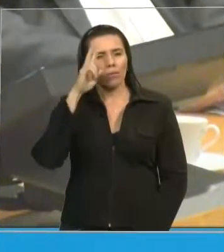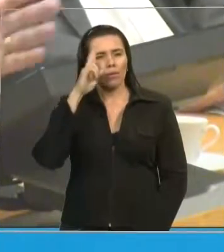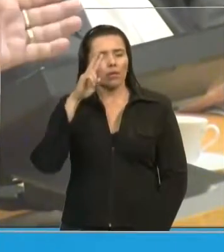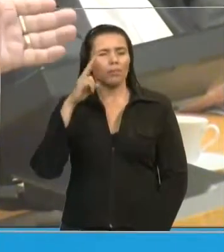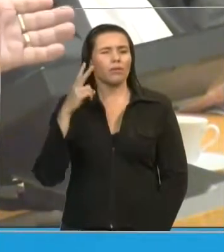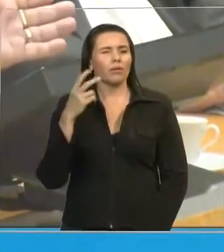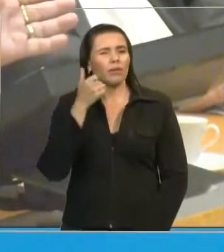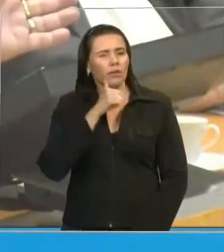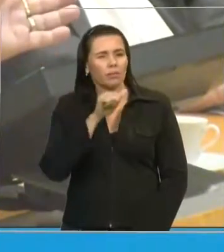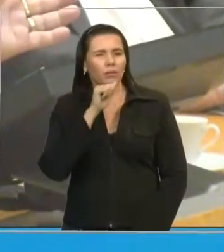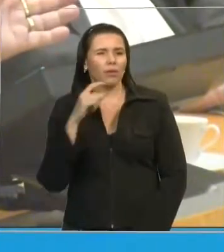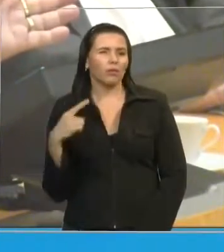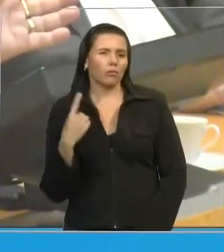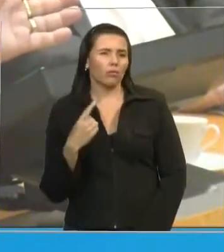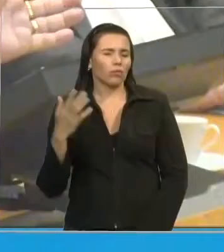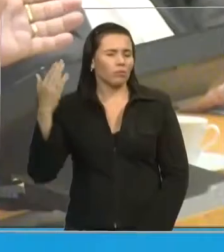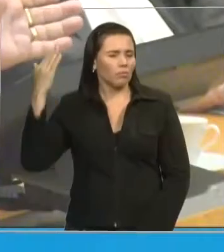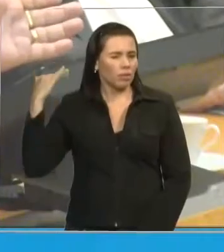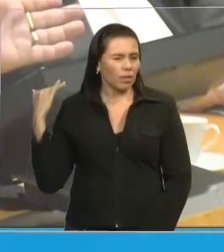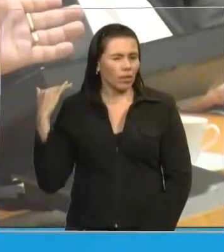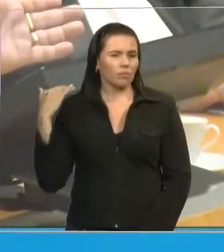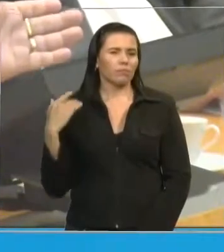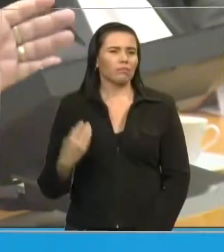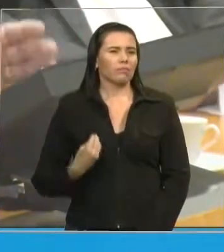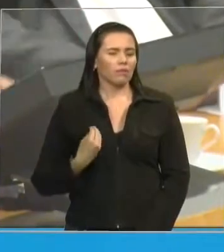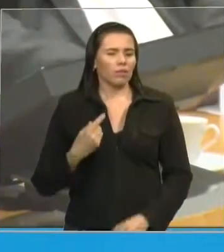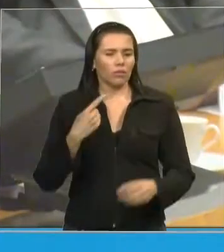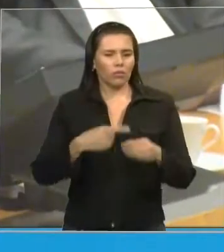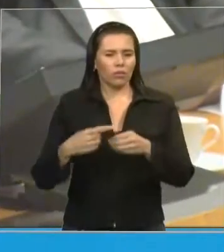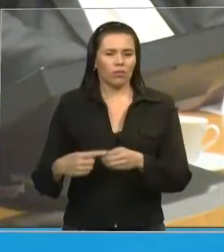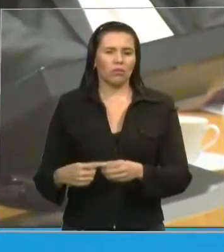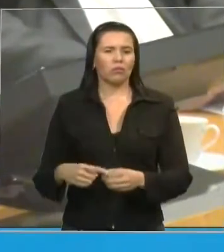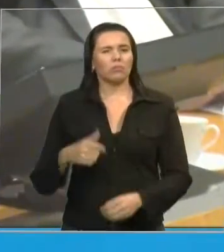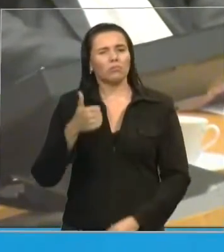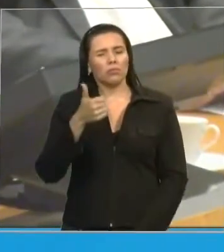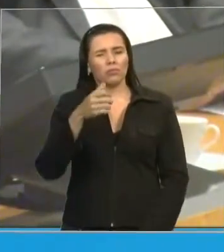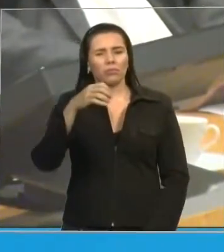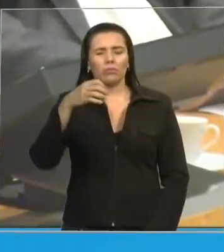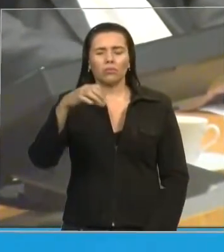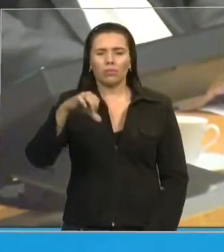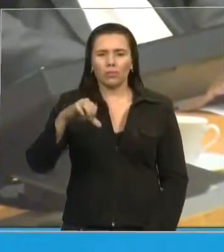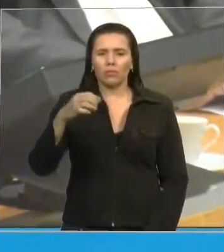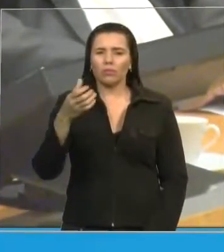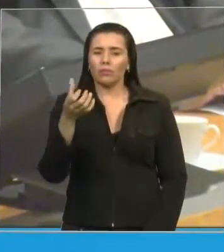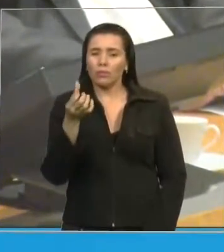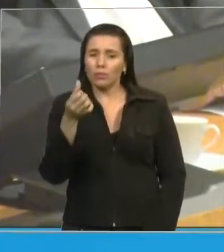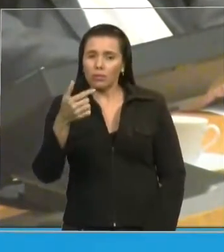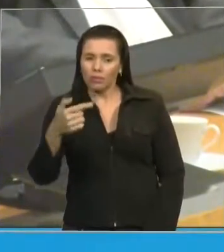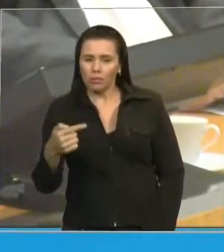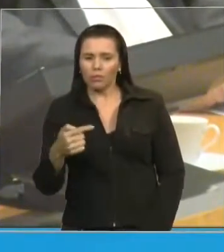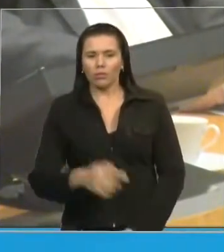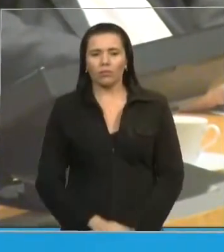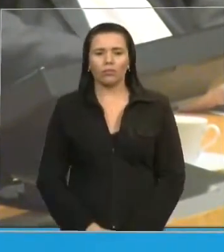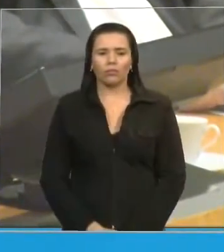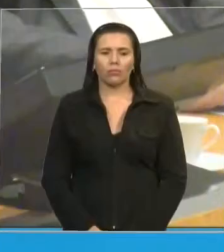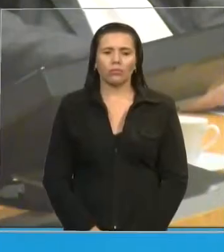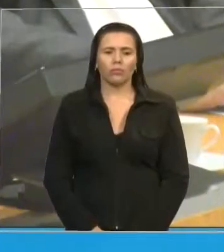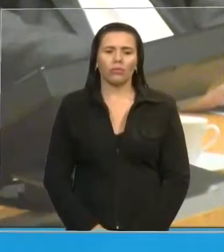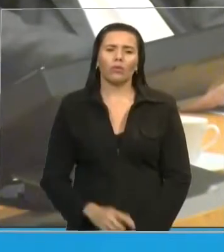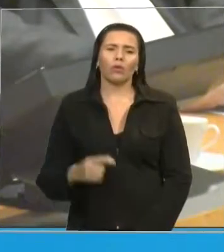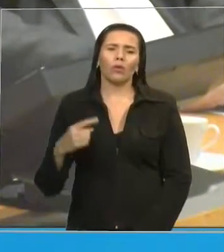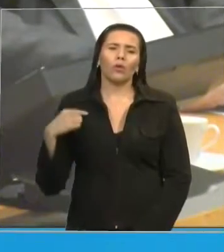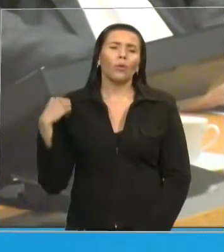daqueles que vieram desde 67 para o Estado do Maranhão, como o deputado Edivaldo Holanda Braga, nós